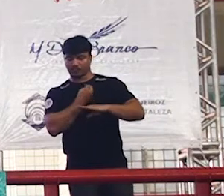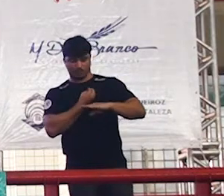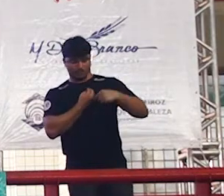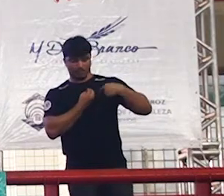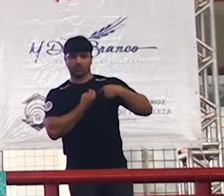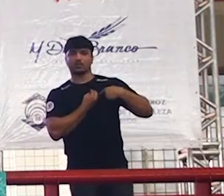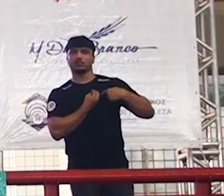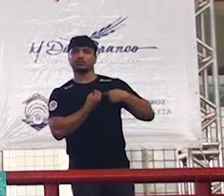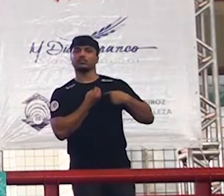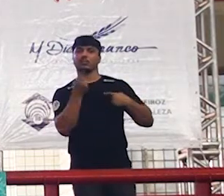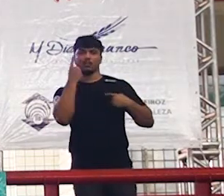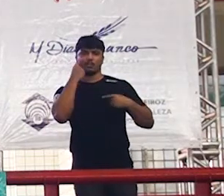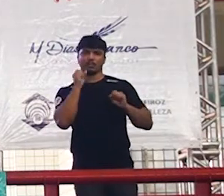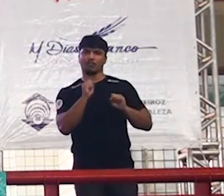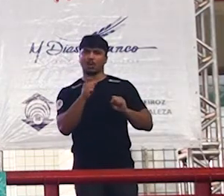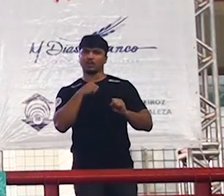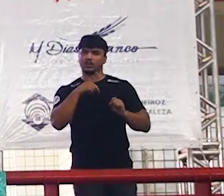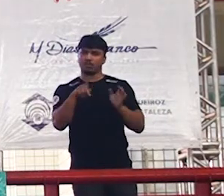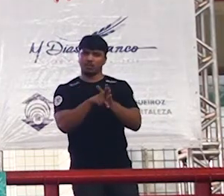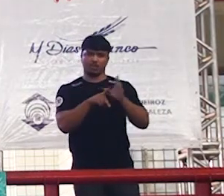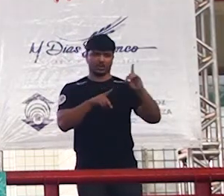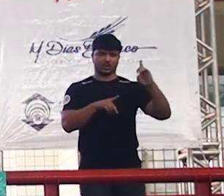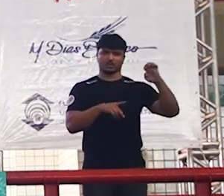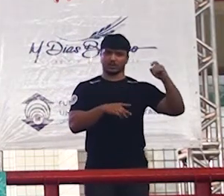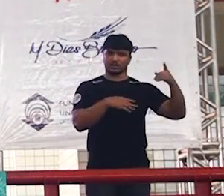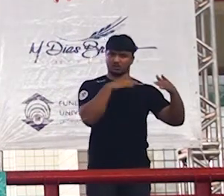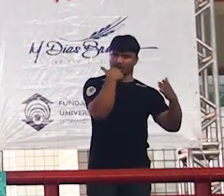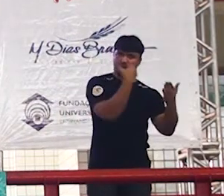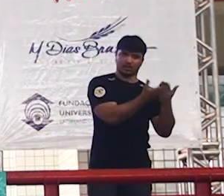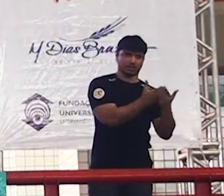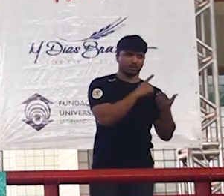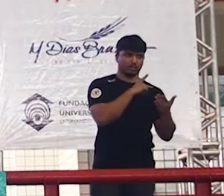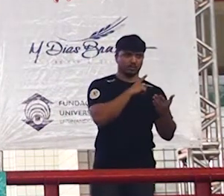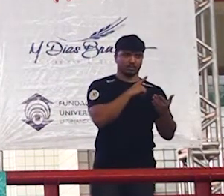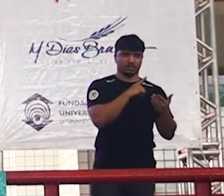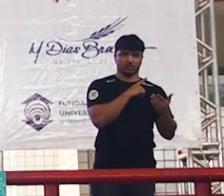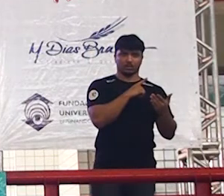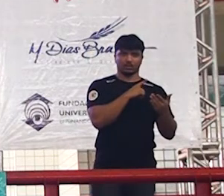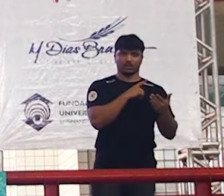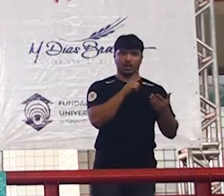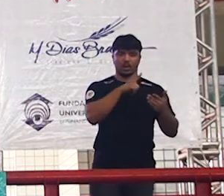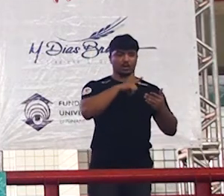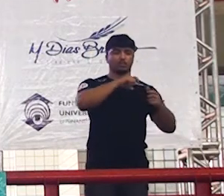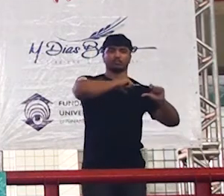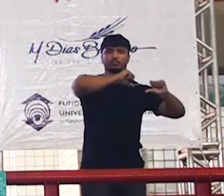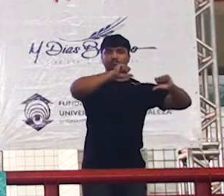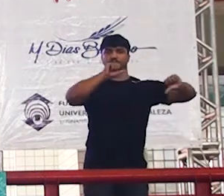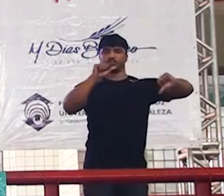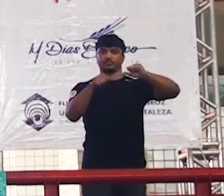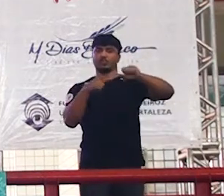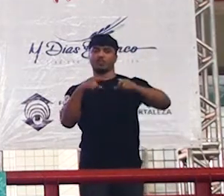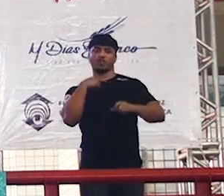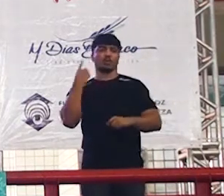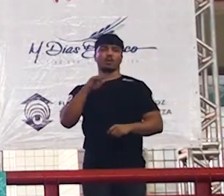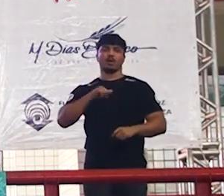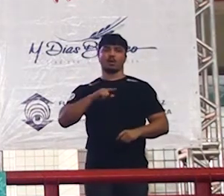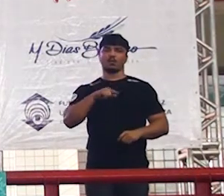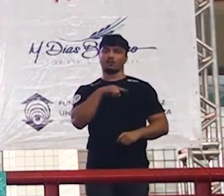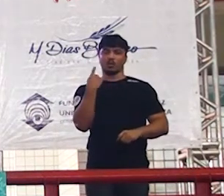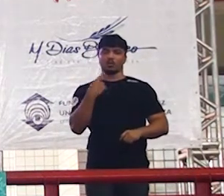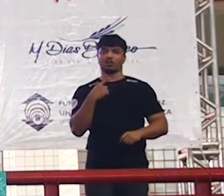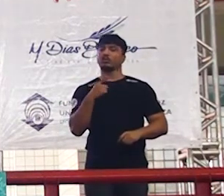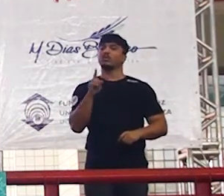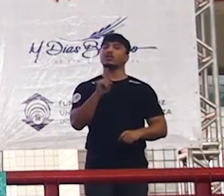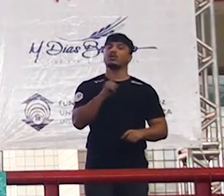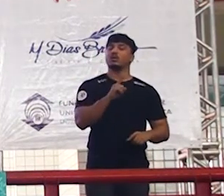vida. Ela está ainda na denotação aí? Ela foi atropelada pelo trem?